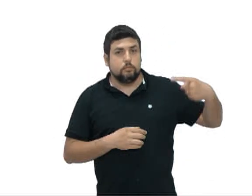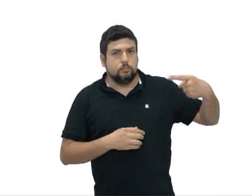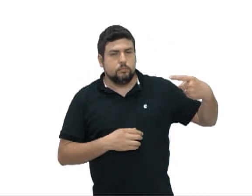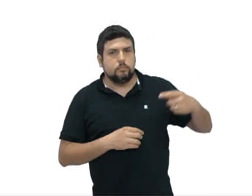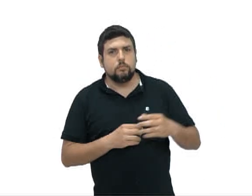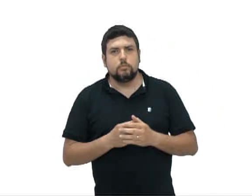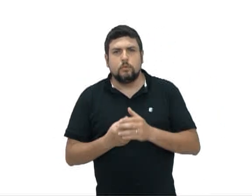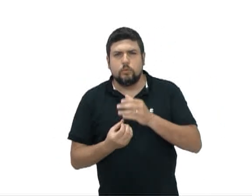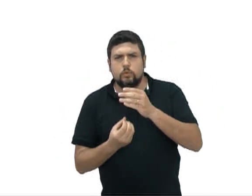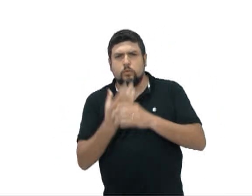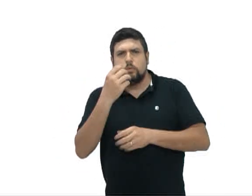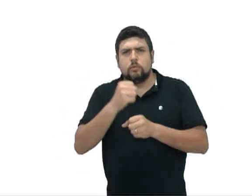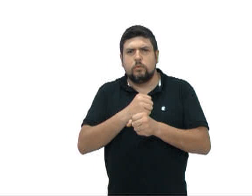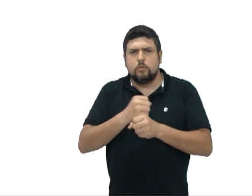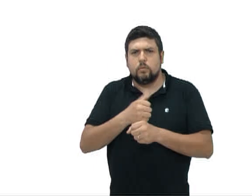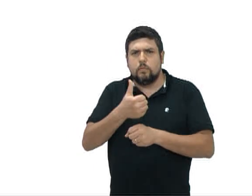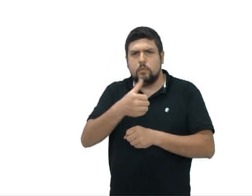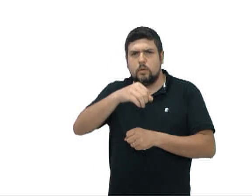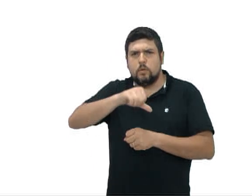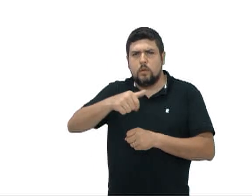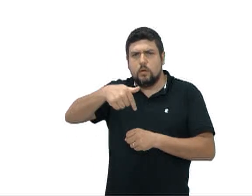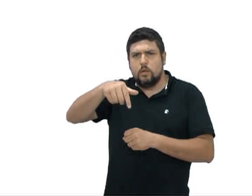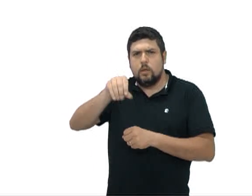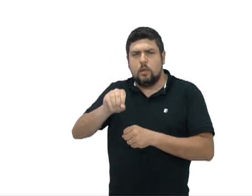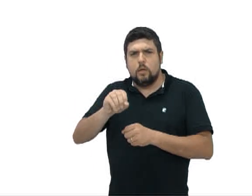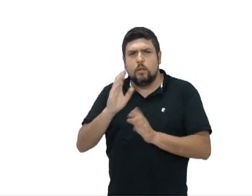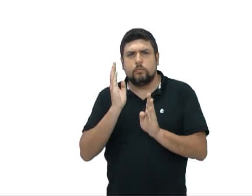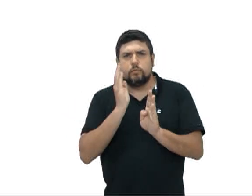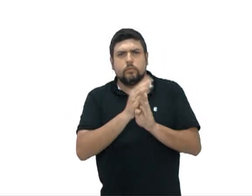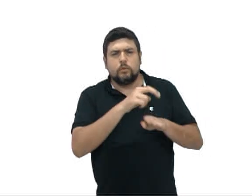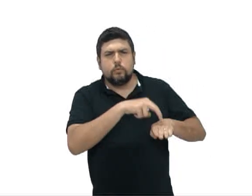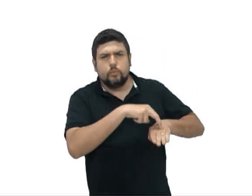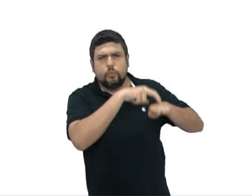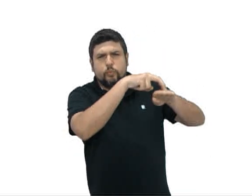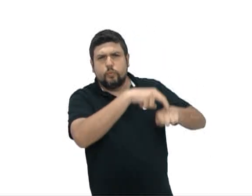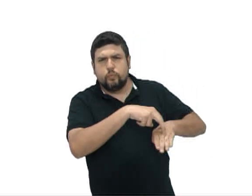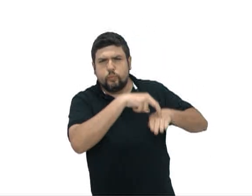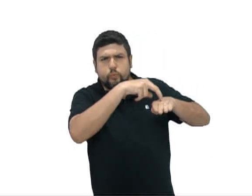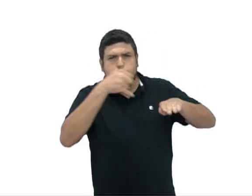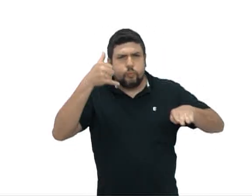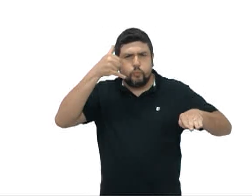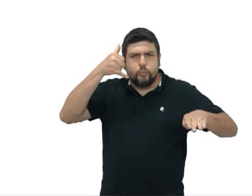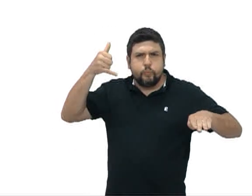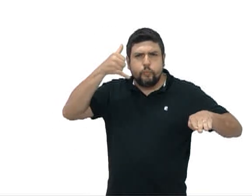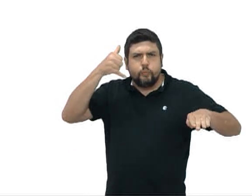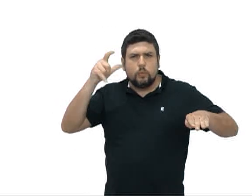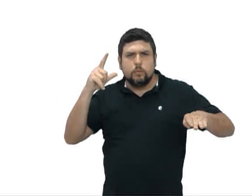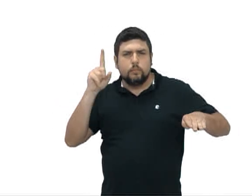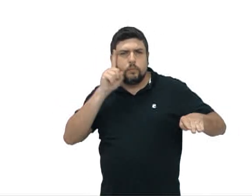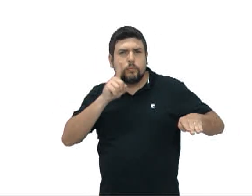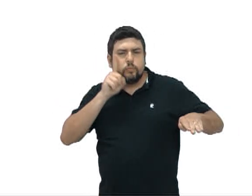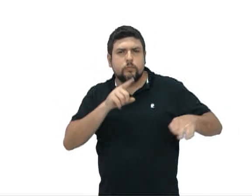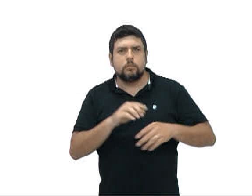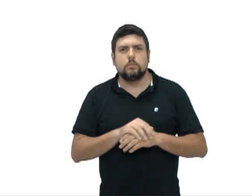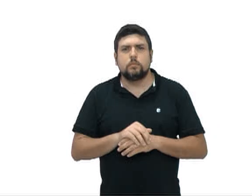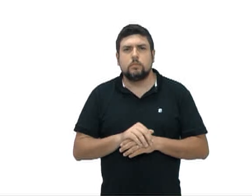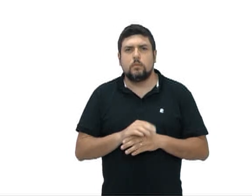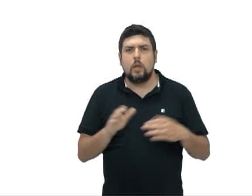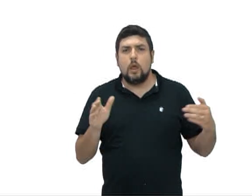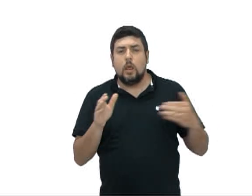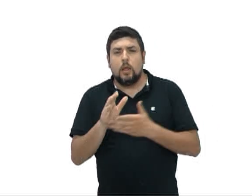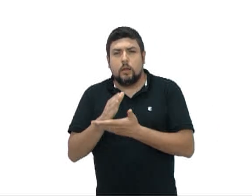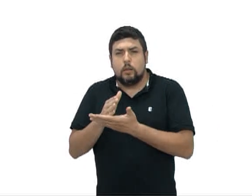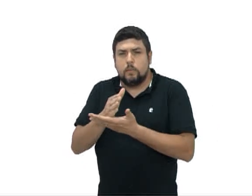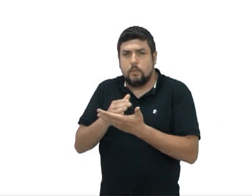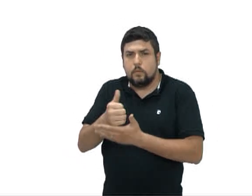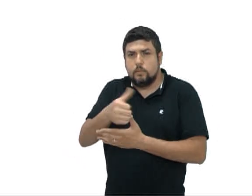na década de 60 por surfistas na Califórnia. 2. Até meados dos anos 90 era conhecido como esporte